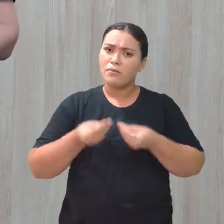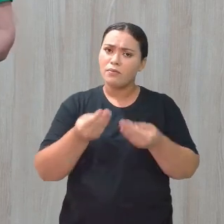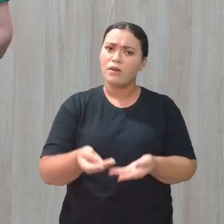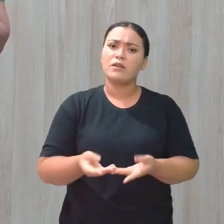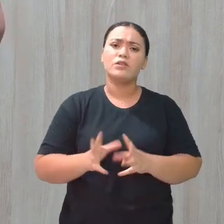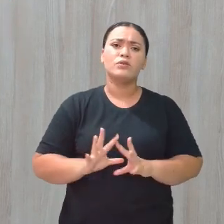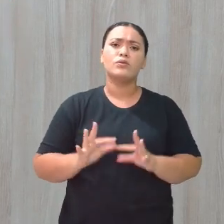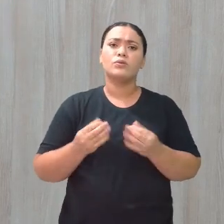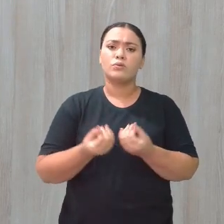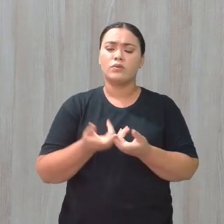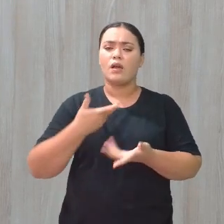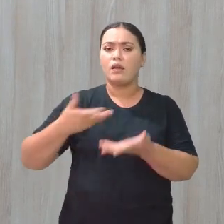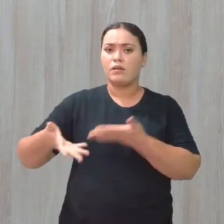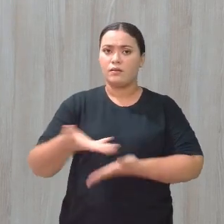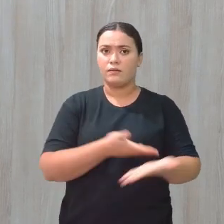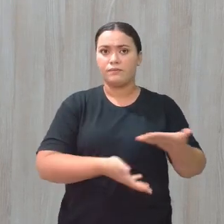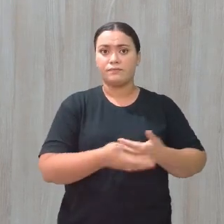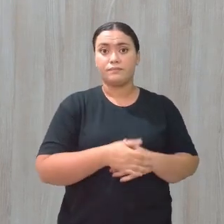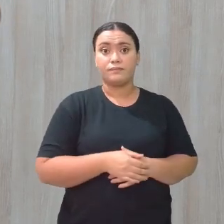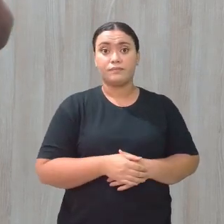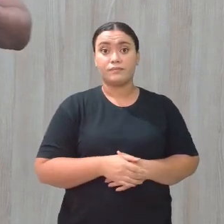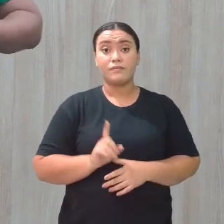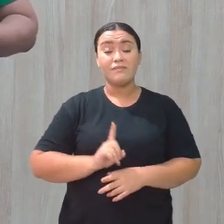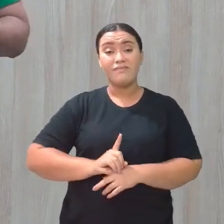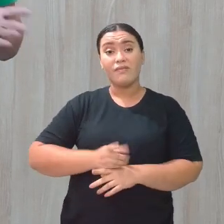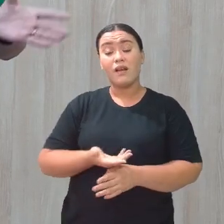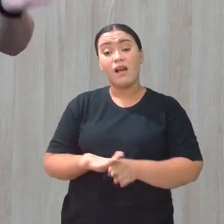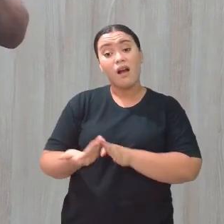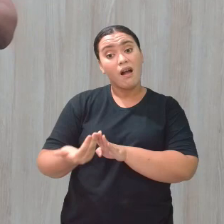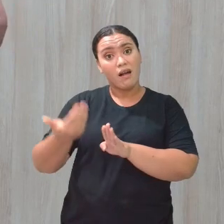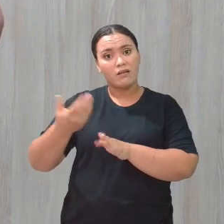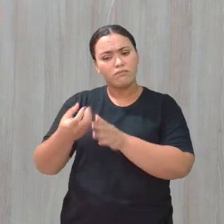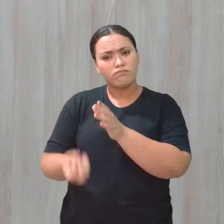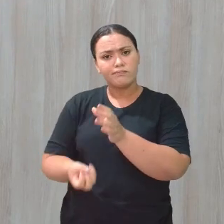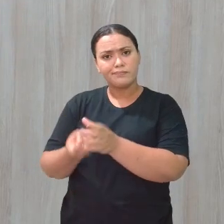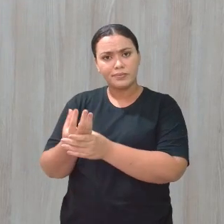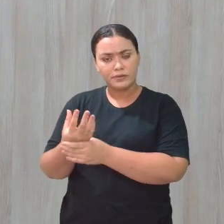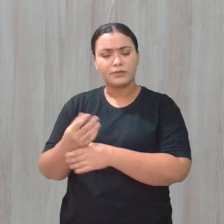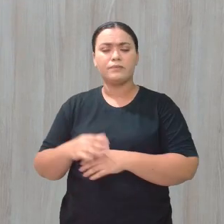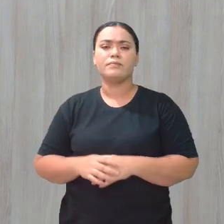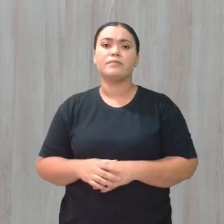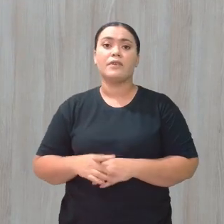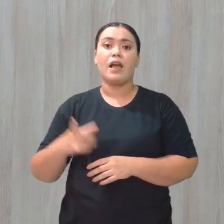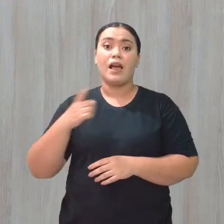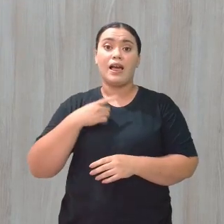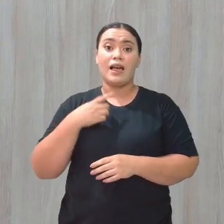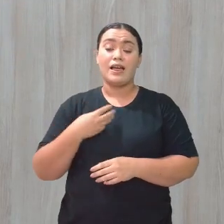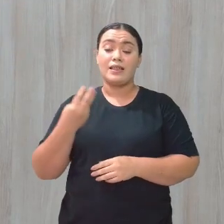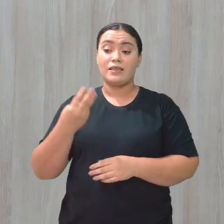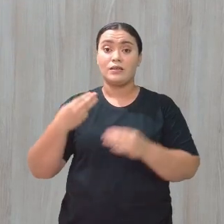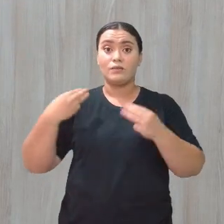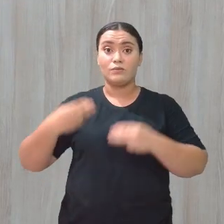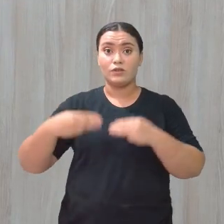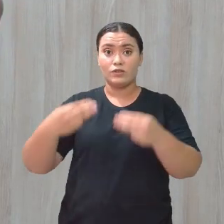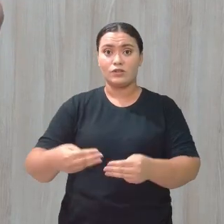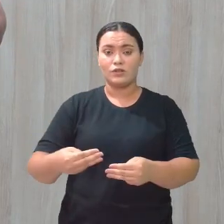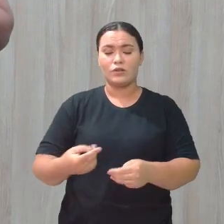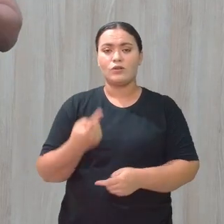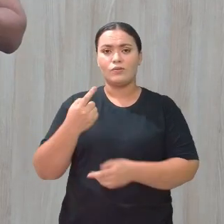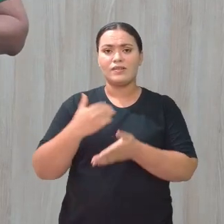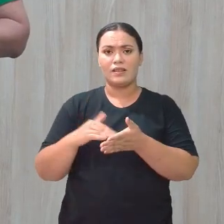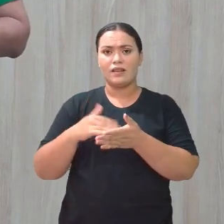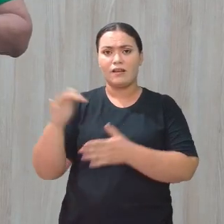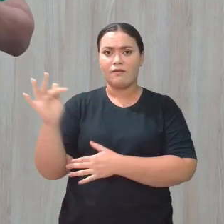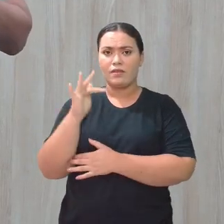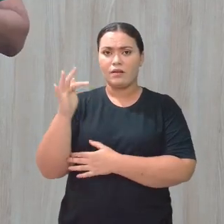das ações intersetoriais. Na sua gênese, então, foram 3 ministérios e uma secretaria especial em nível federal. A